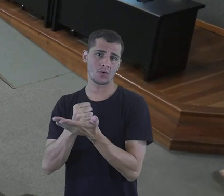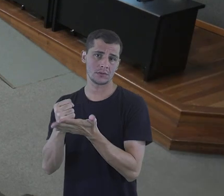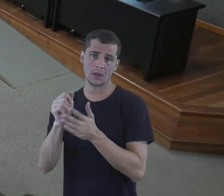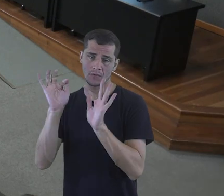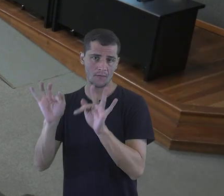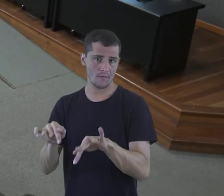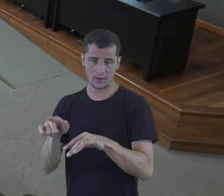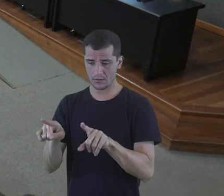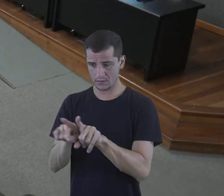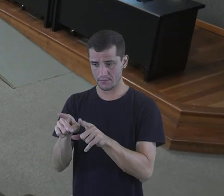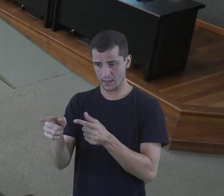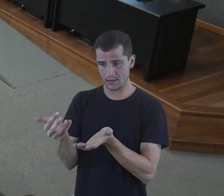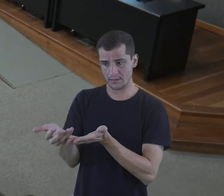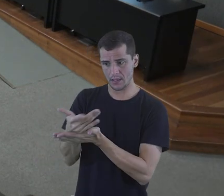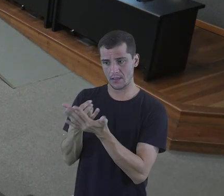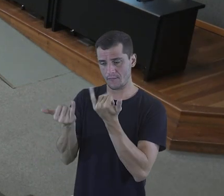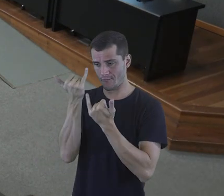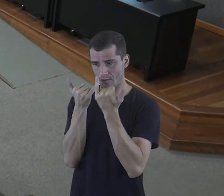tratamento